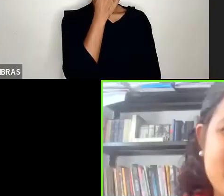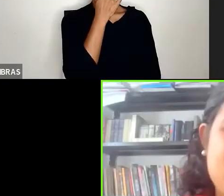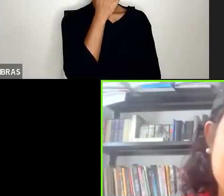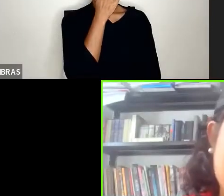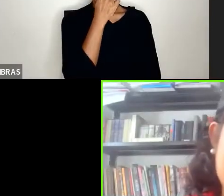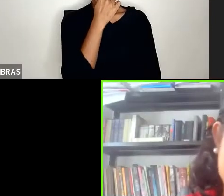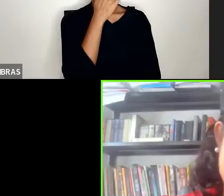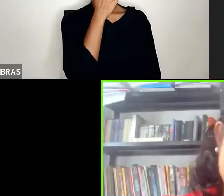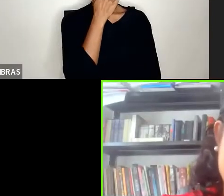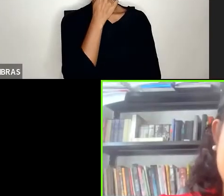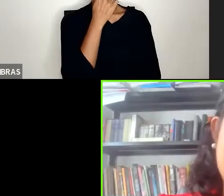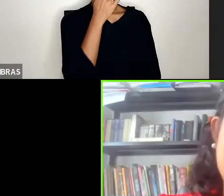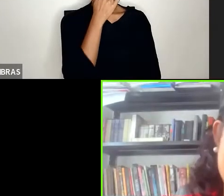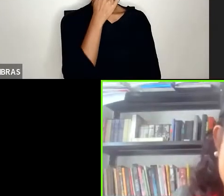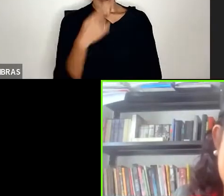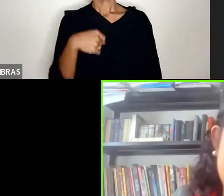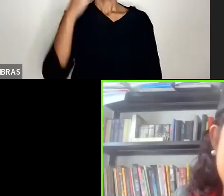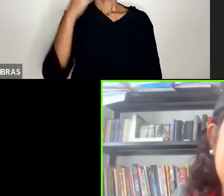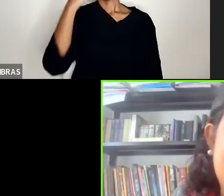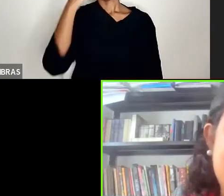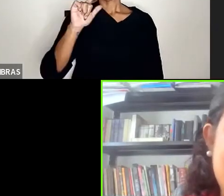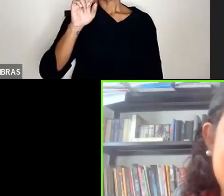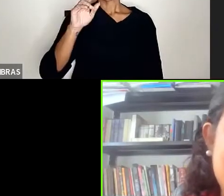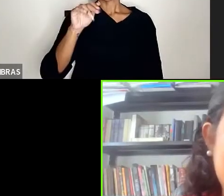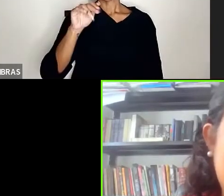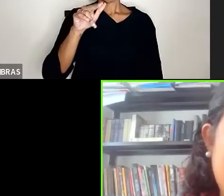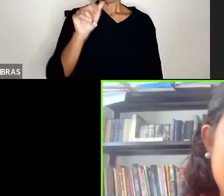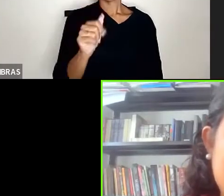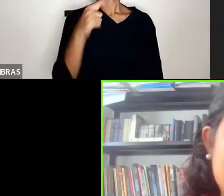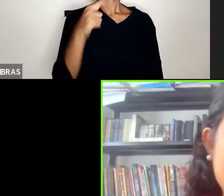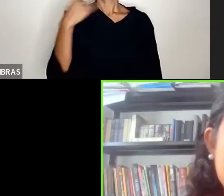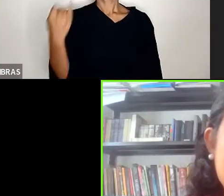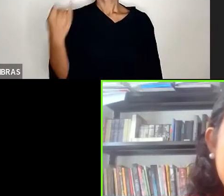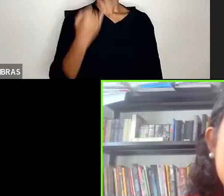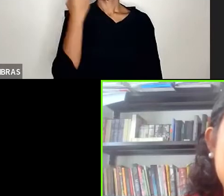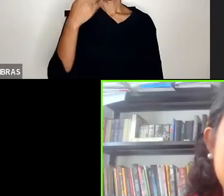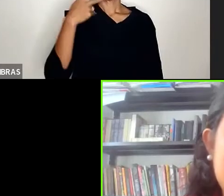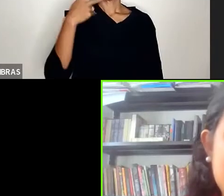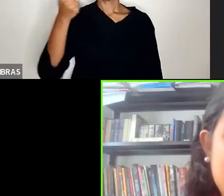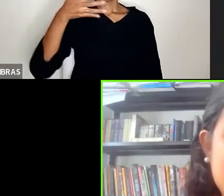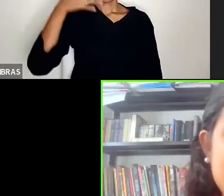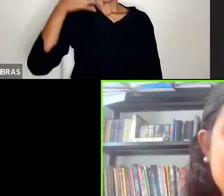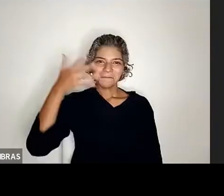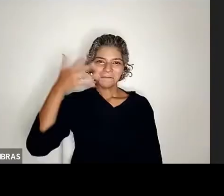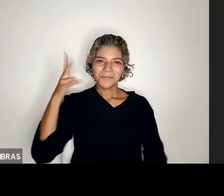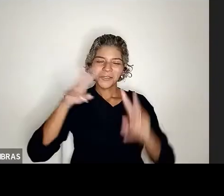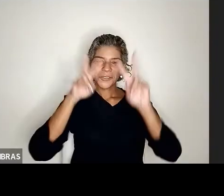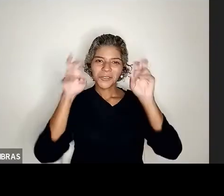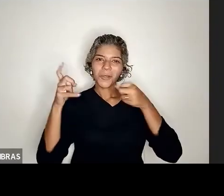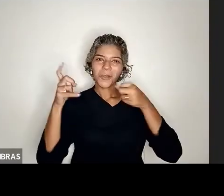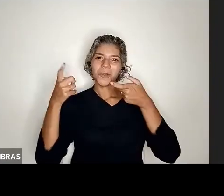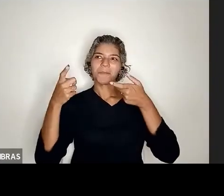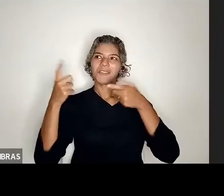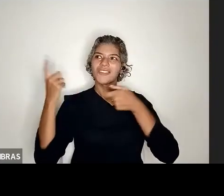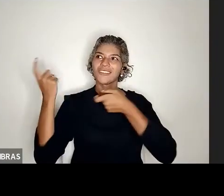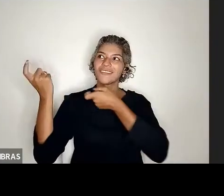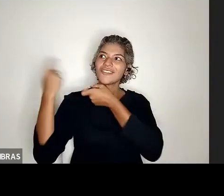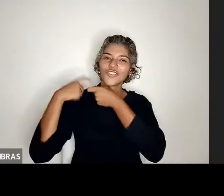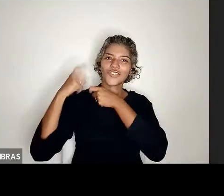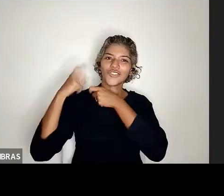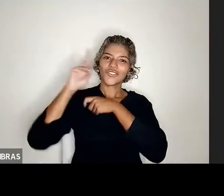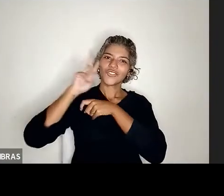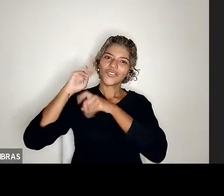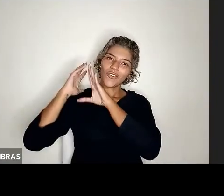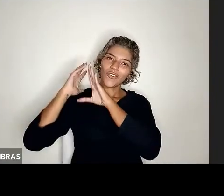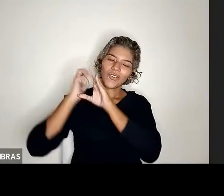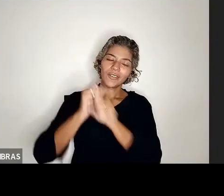Obrigada, Luciana. Muito importante a sua fala, trazendo esse resgate histórico, mostrando todos os desafios, mas também esse mundo